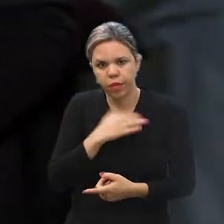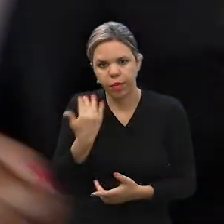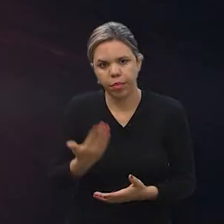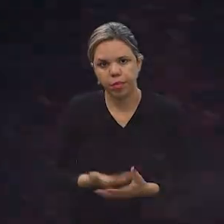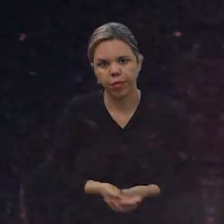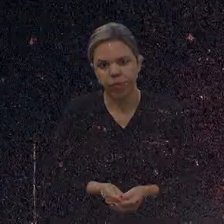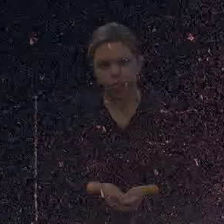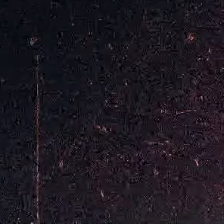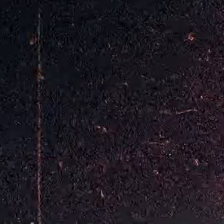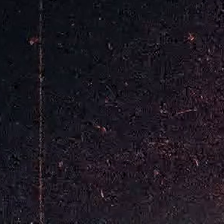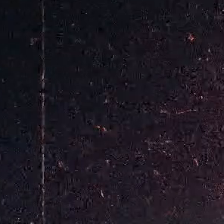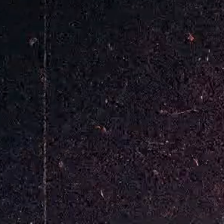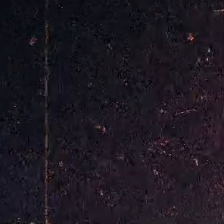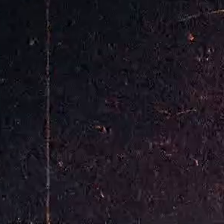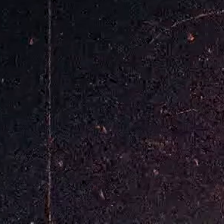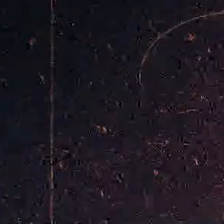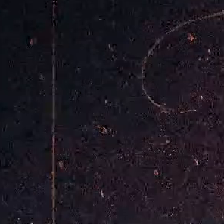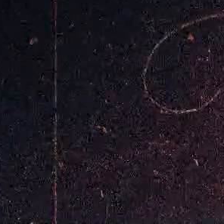assim.